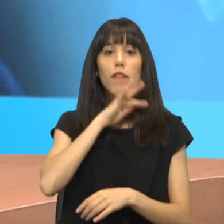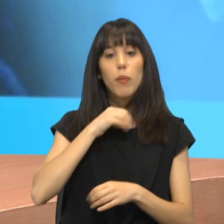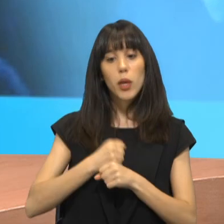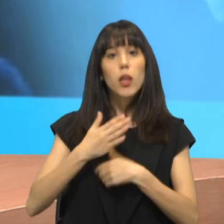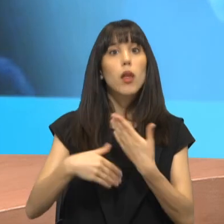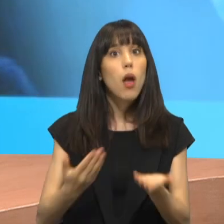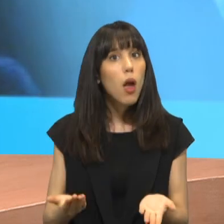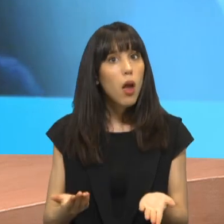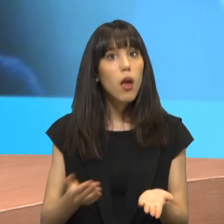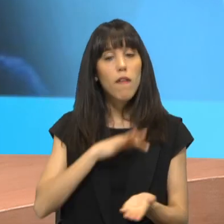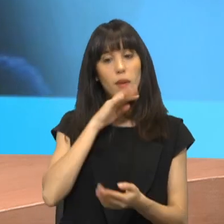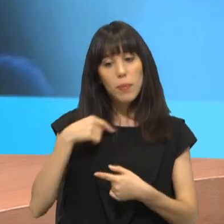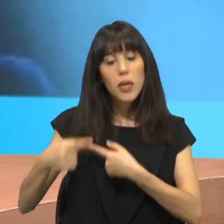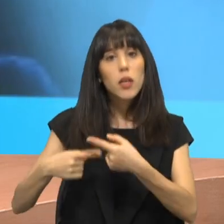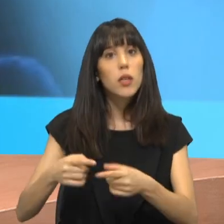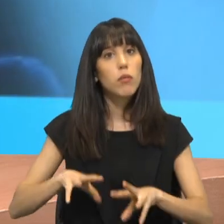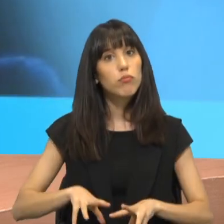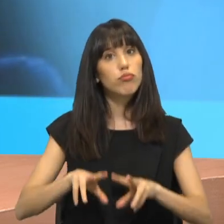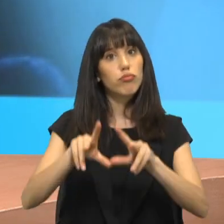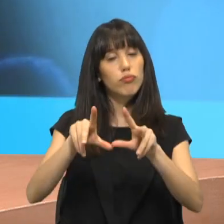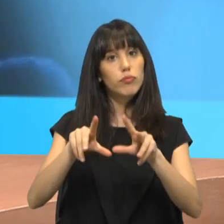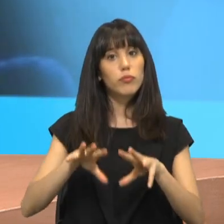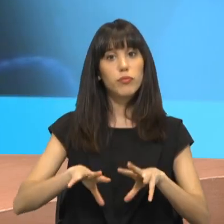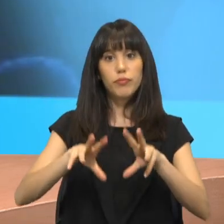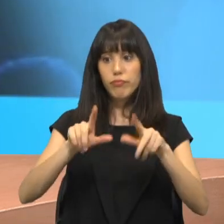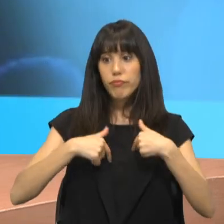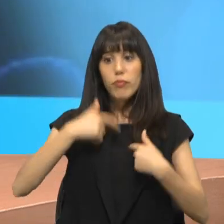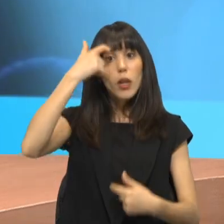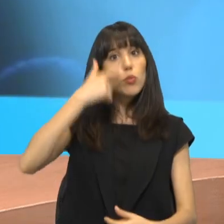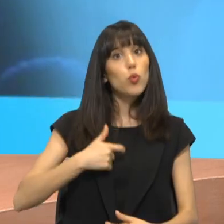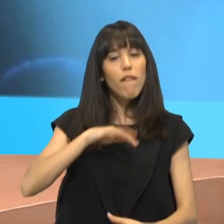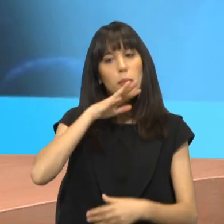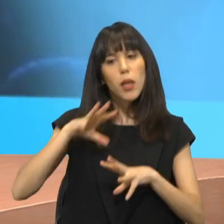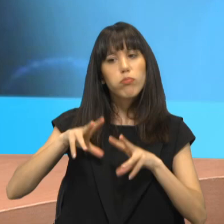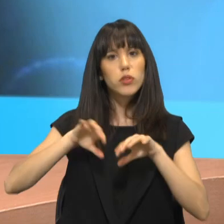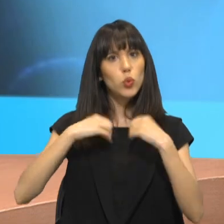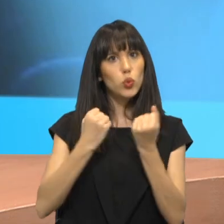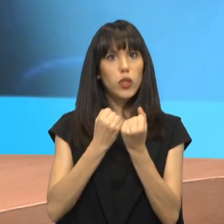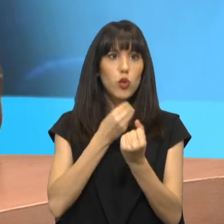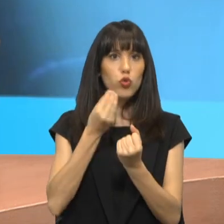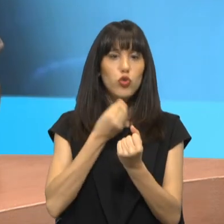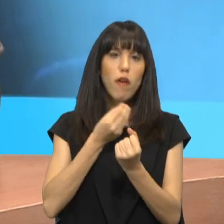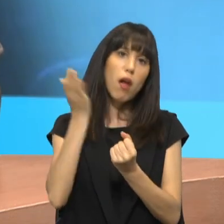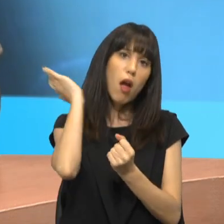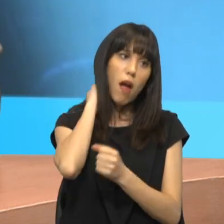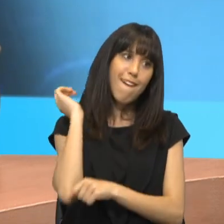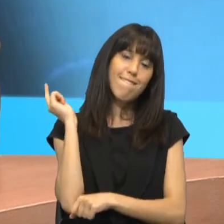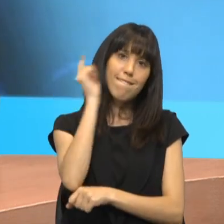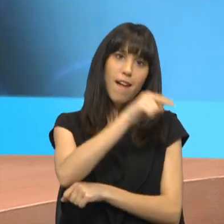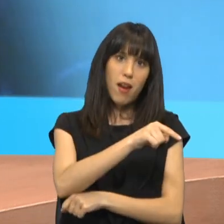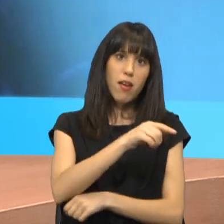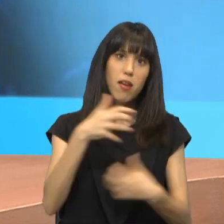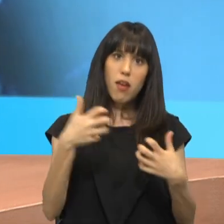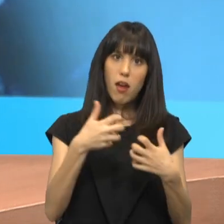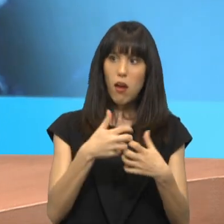família, de desenvolvimento pessoal, familiar, social. Os jovens eram mobilizados, em grande parte, para a